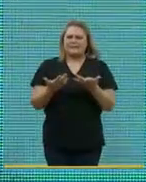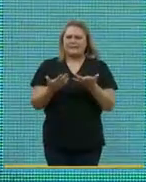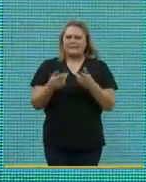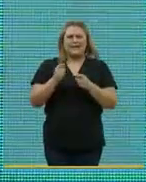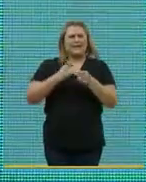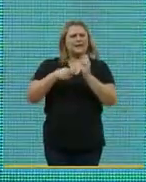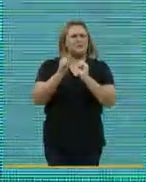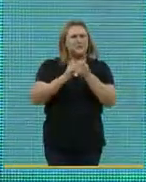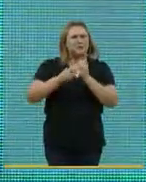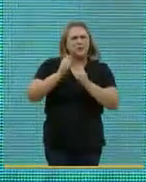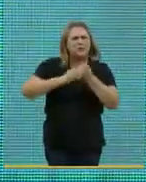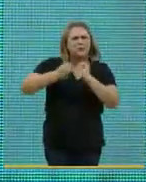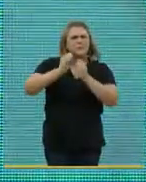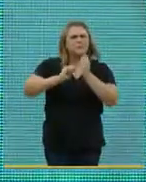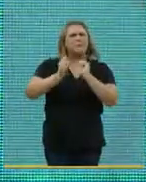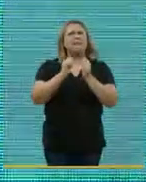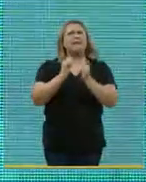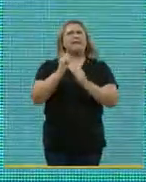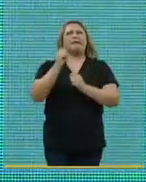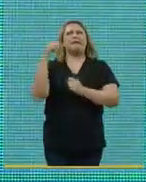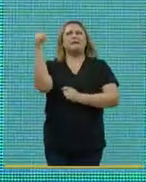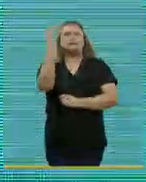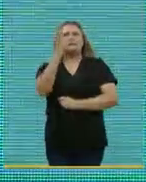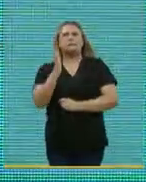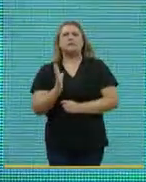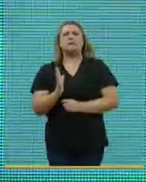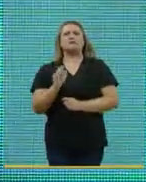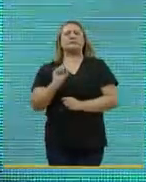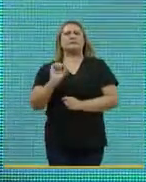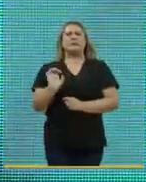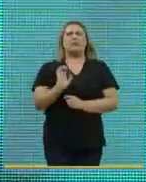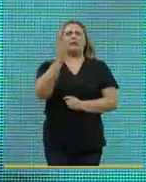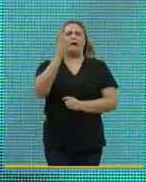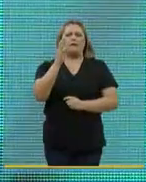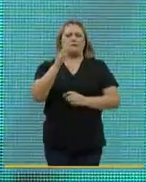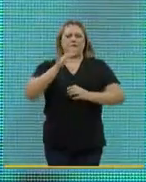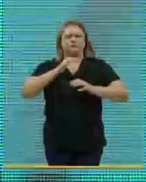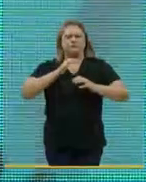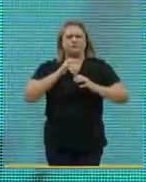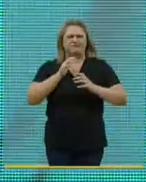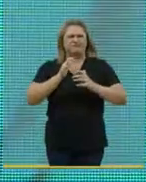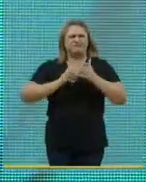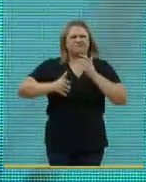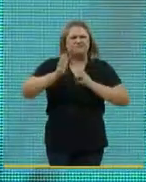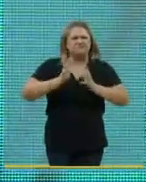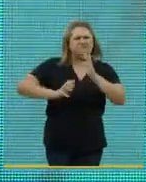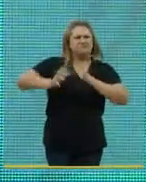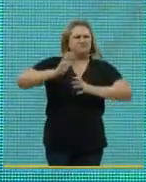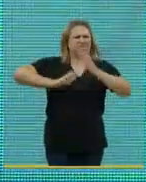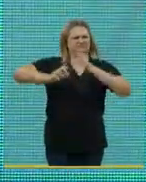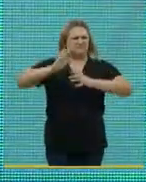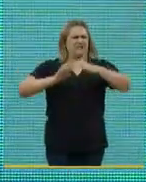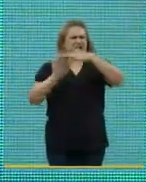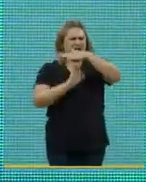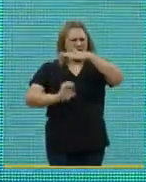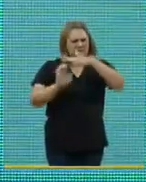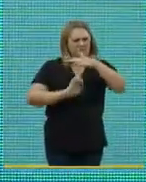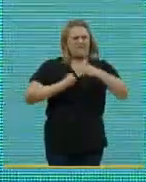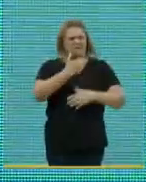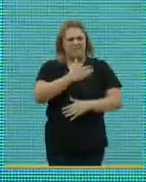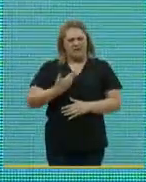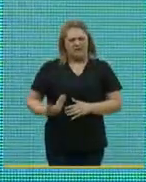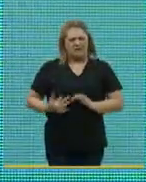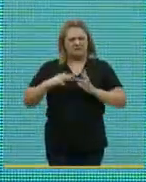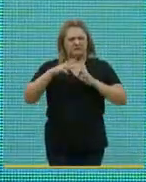economia intervencionismo estatização da do do pensamento econômico tentativa de